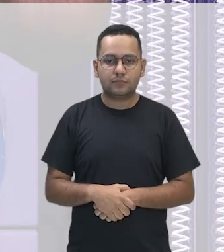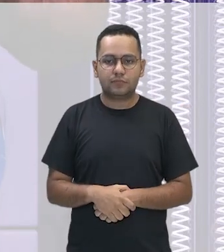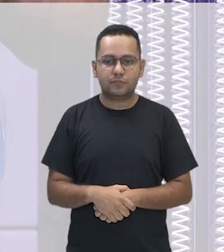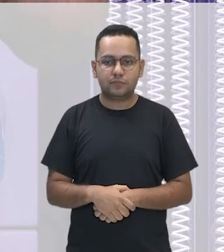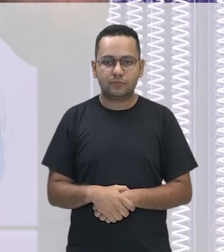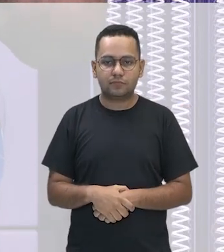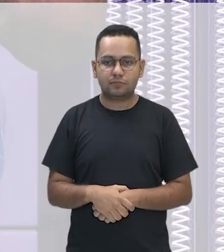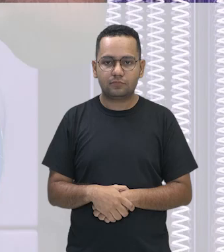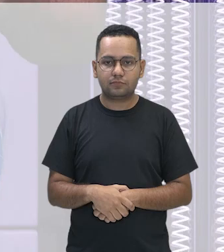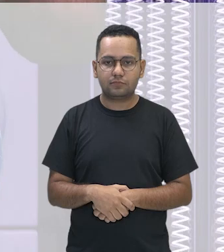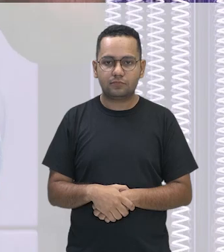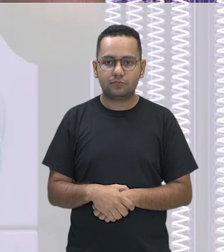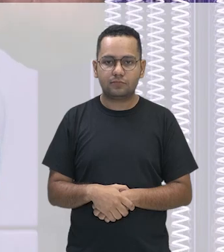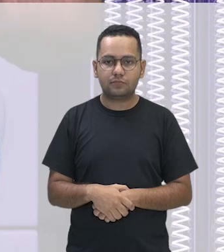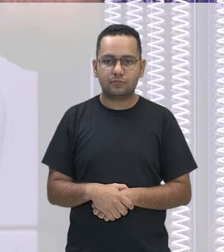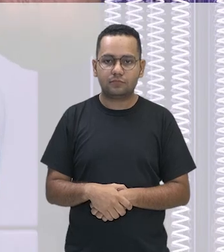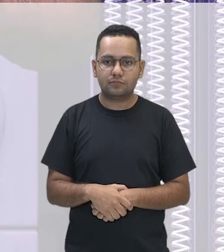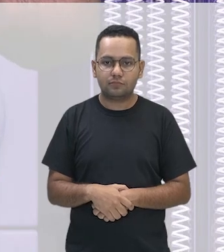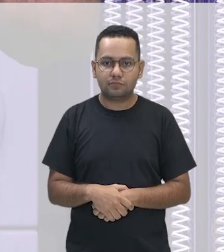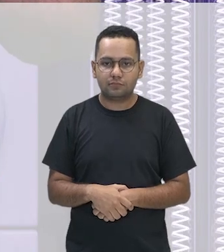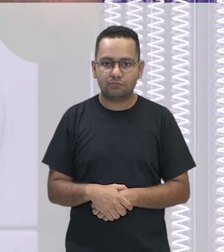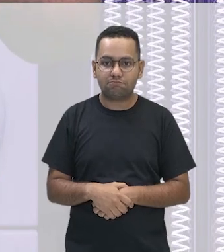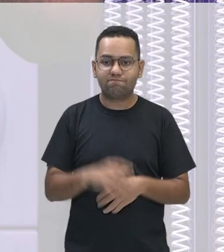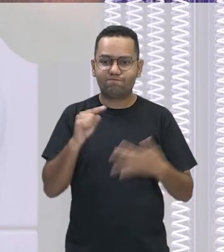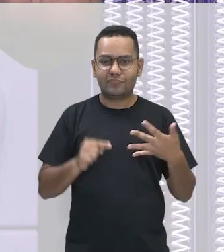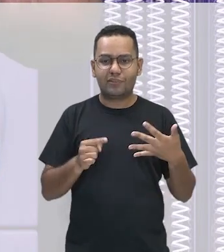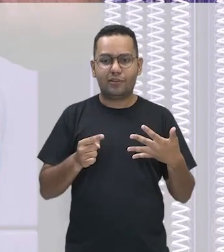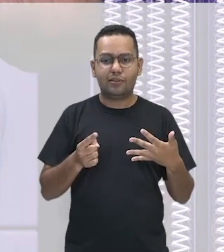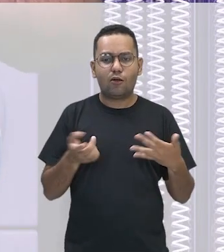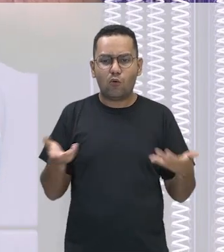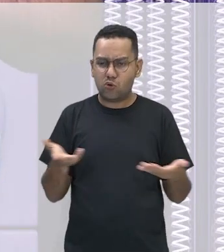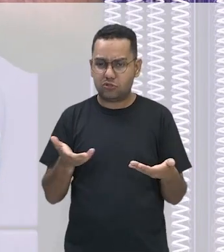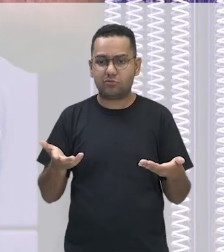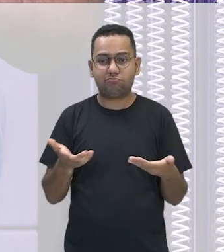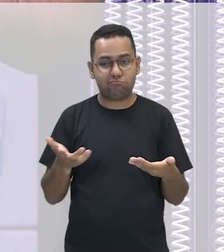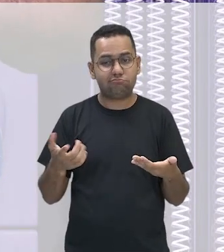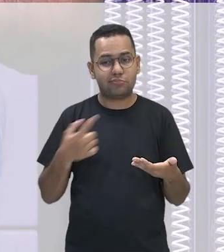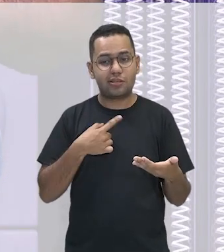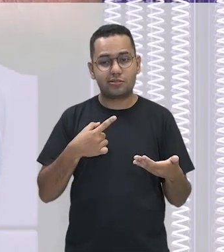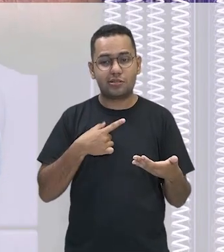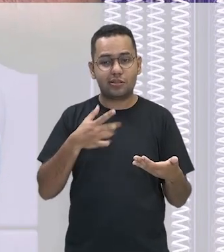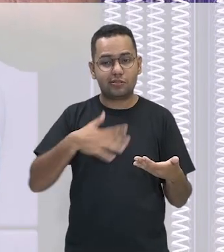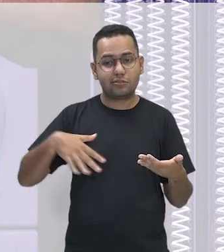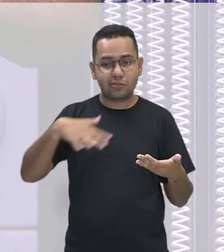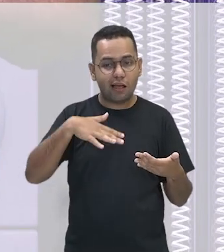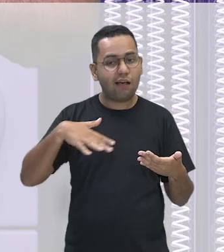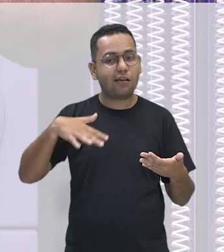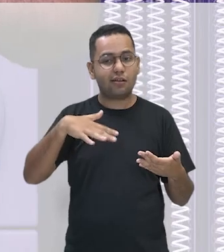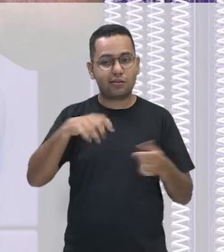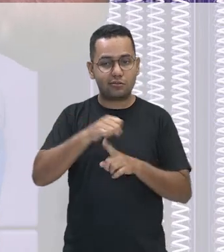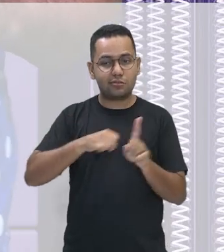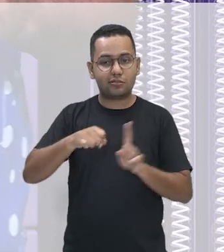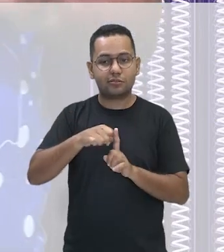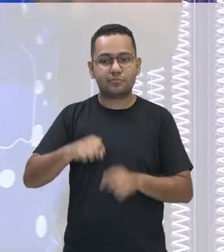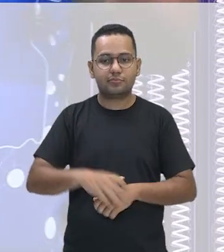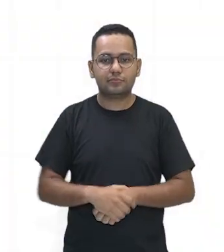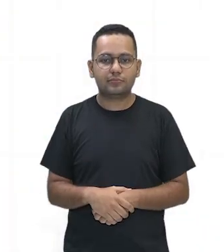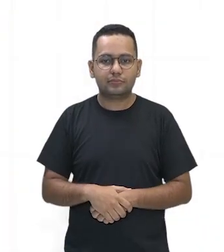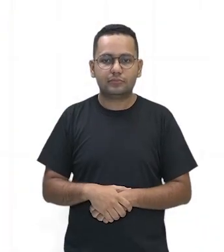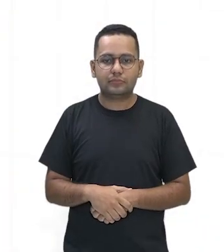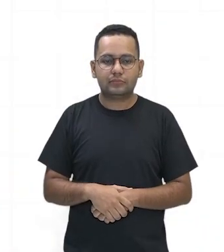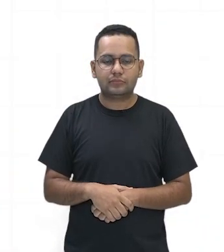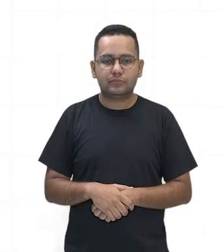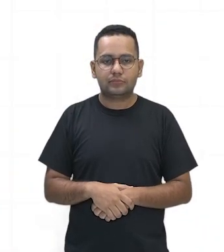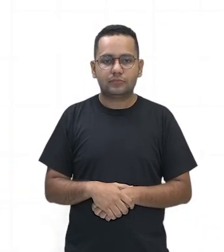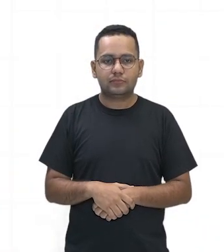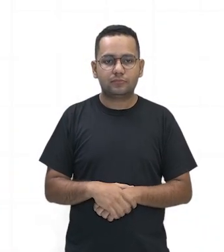são problemas vigentes do ponto de vista ético na nossa sociedade hoje. Dando mais um passo, nós queremos